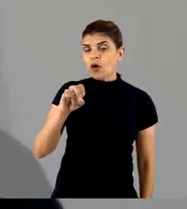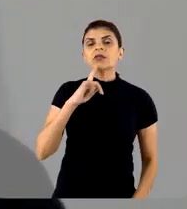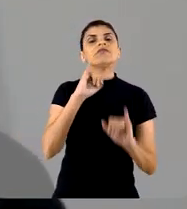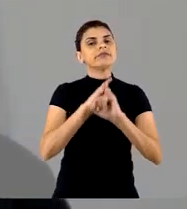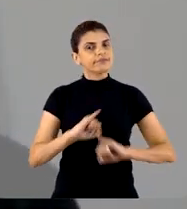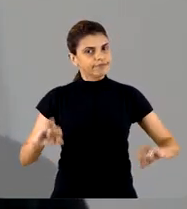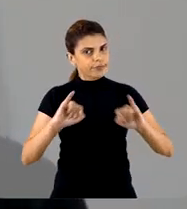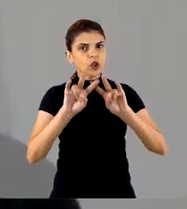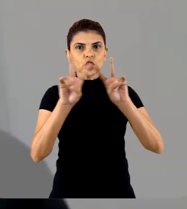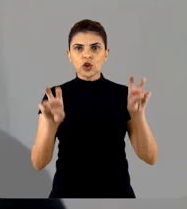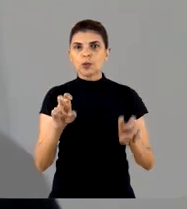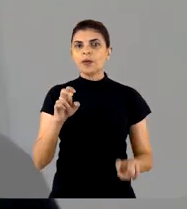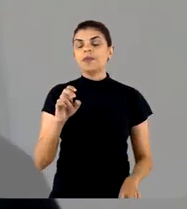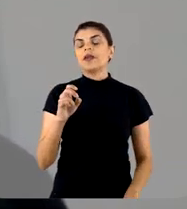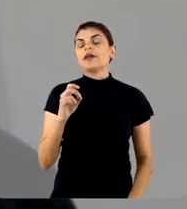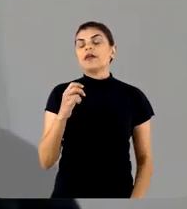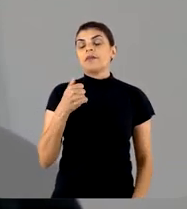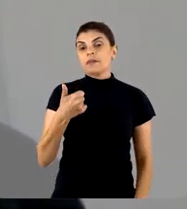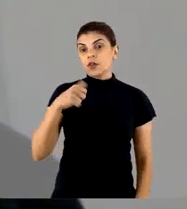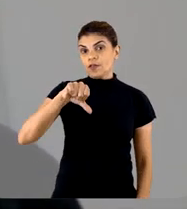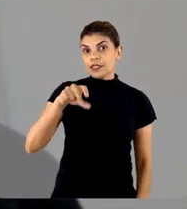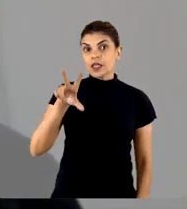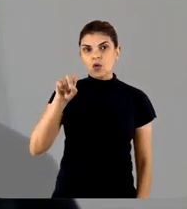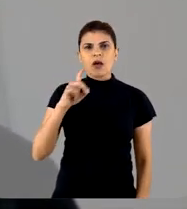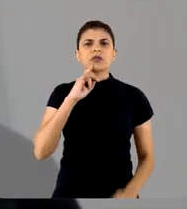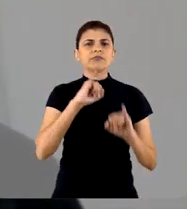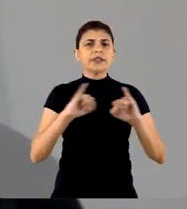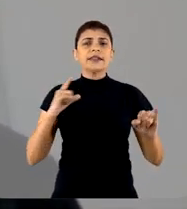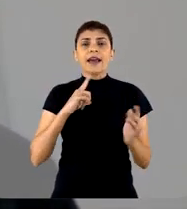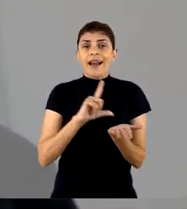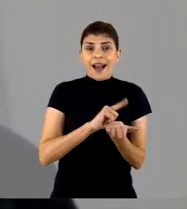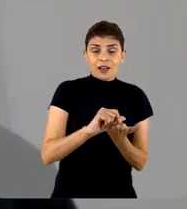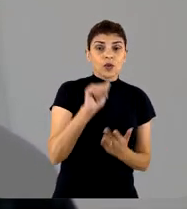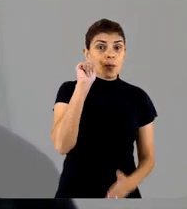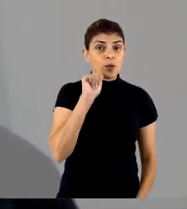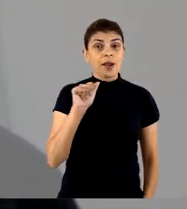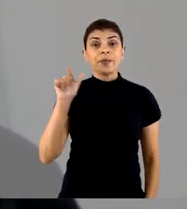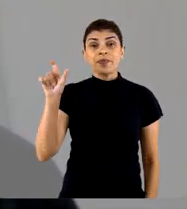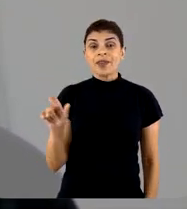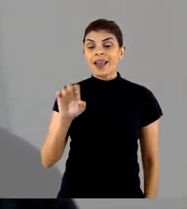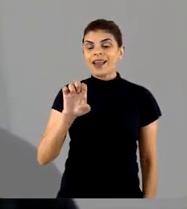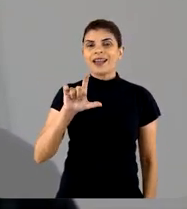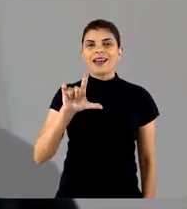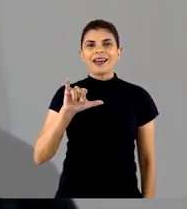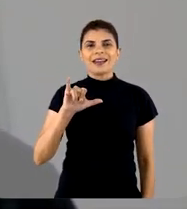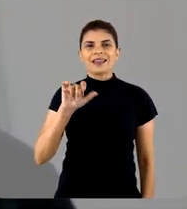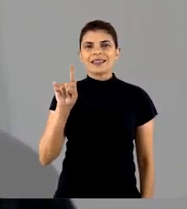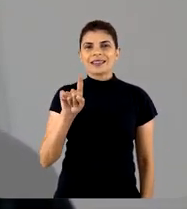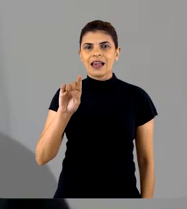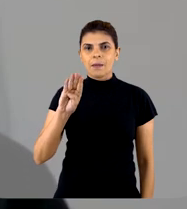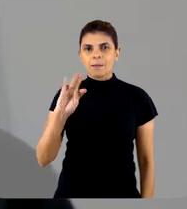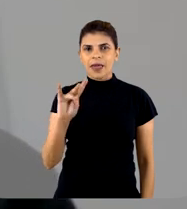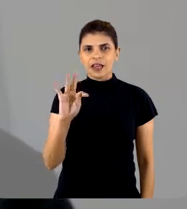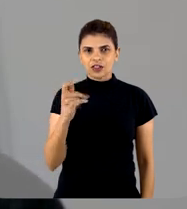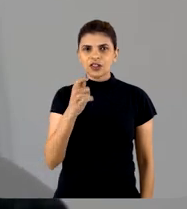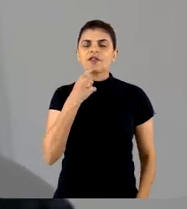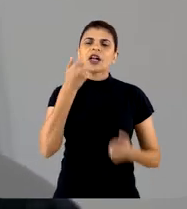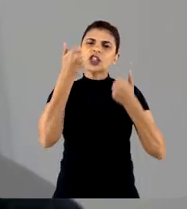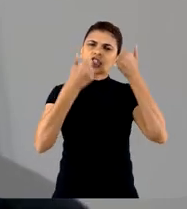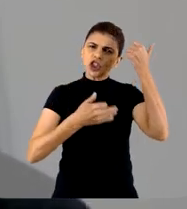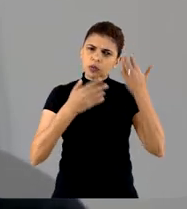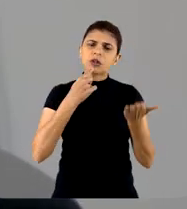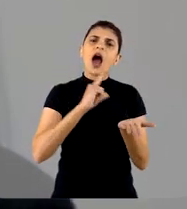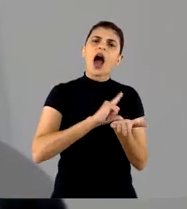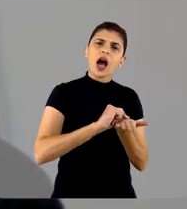50. É fantástico, tá? Recomendo. Tem um artigo da Elizabeth Kobayashi, da revista Manguinhos, que fala